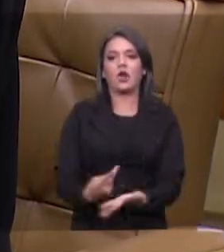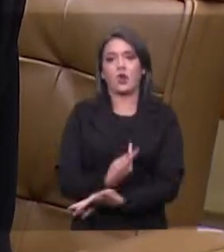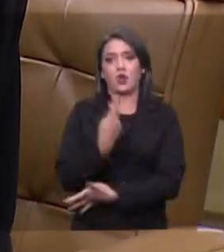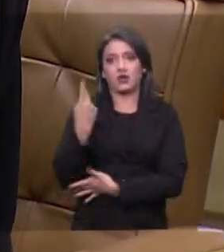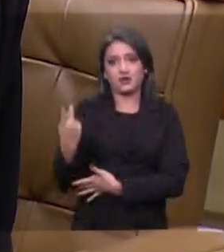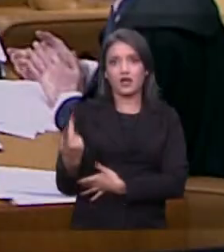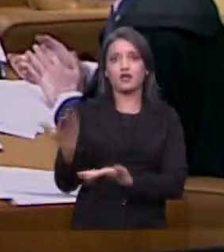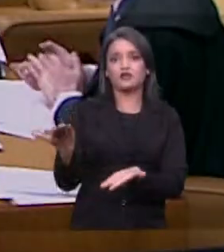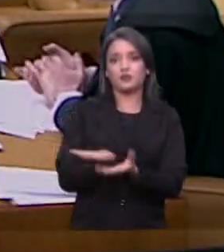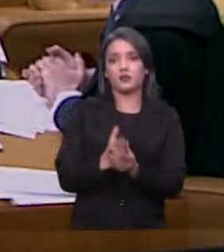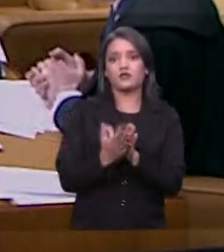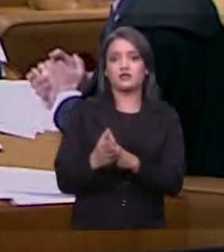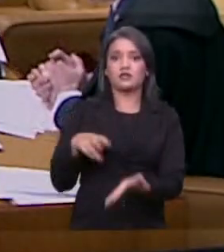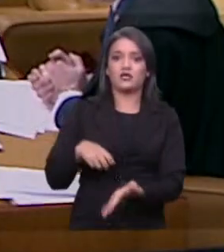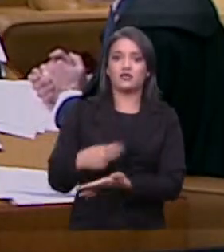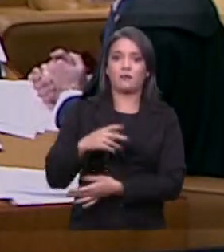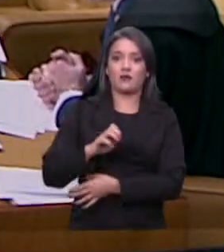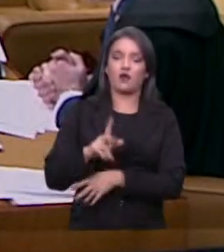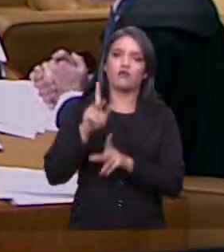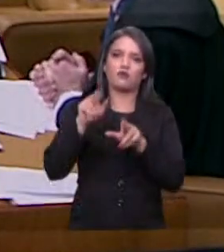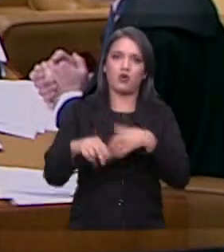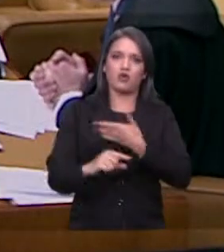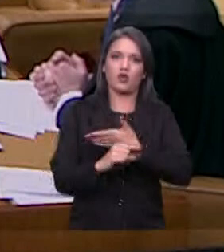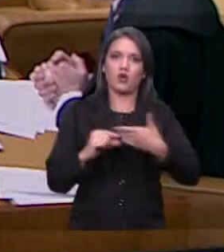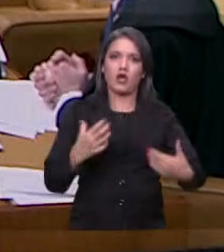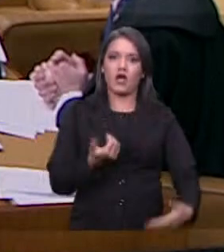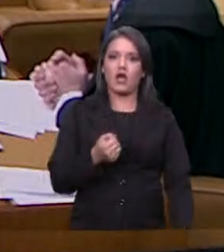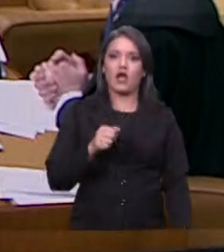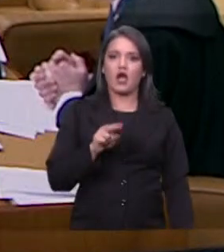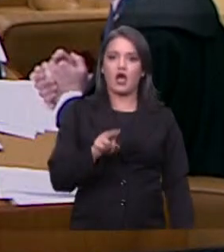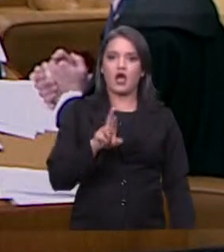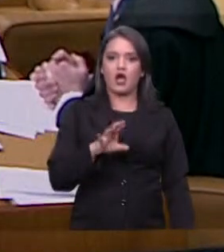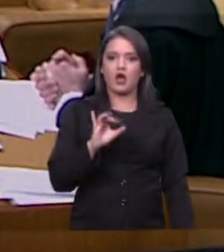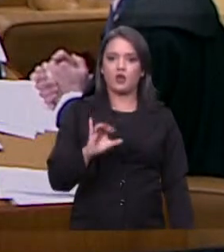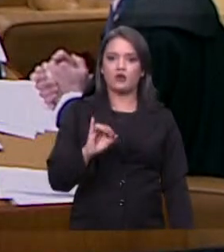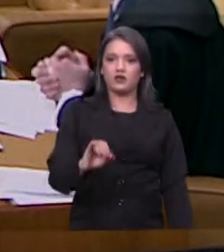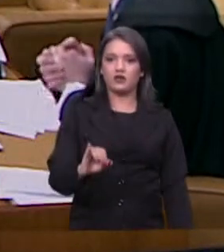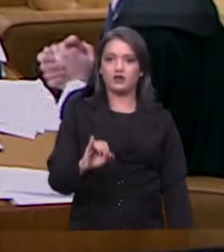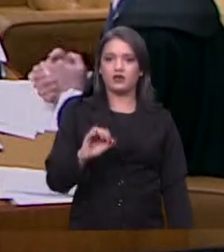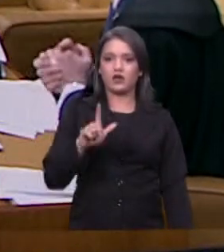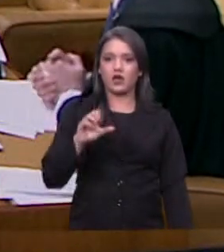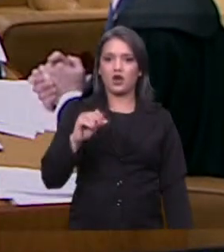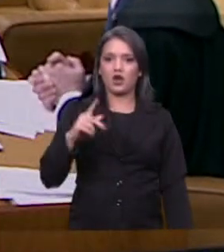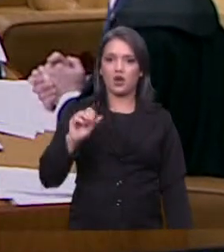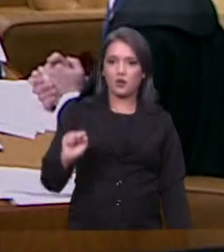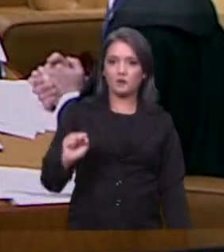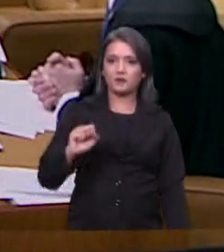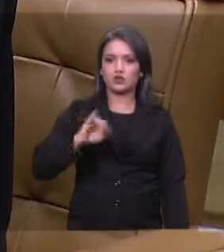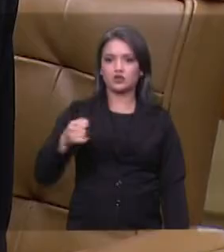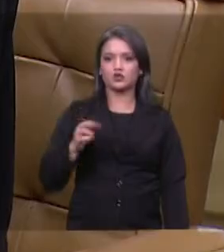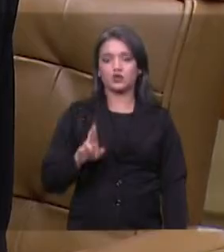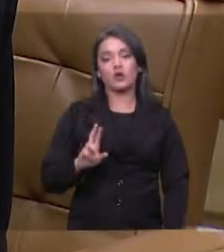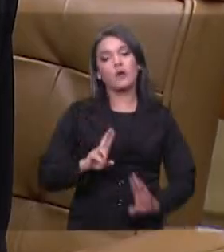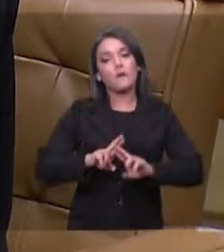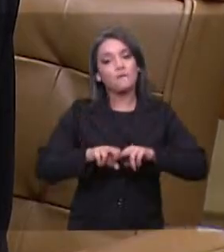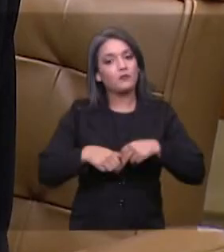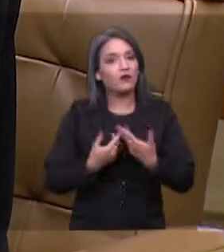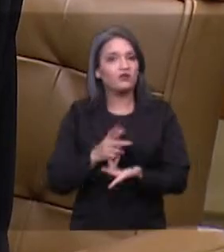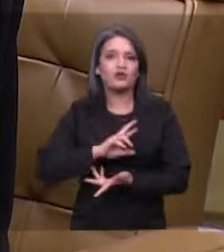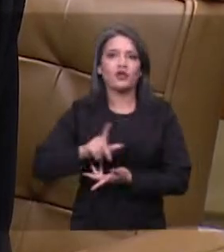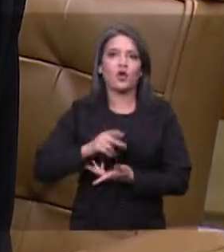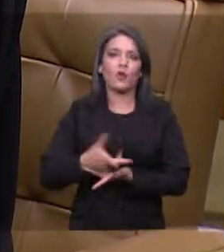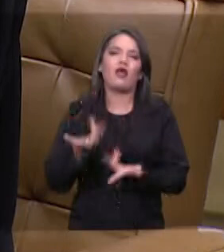penal, conforme leciona Aury Lopes Júnior, e por isso não faz parte necessariamente da natureza